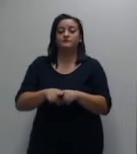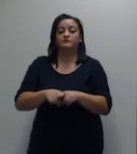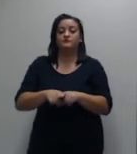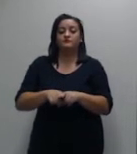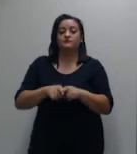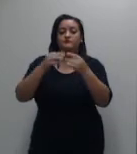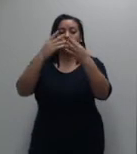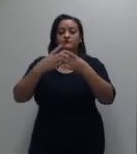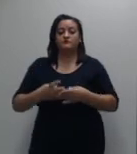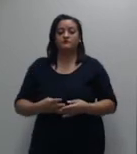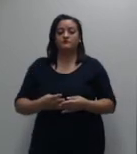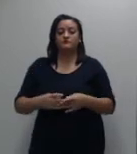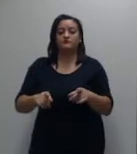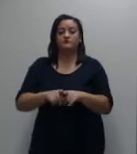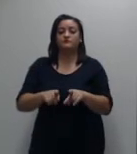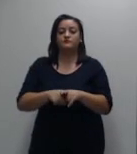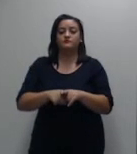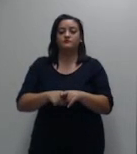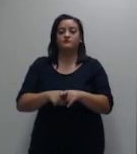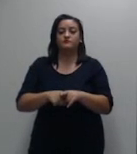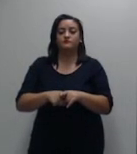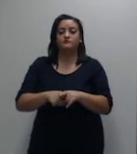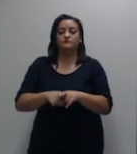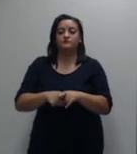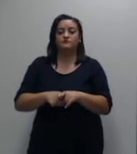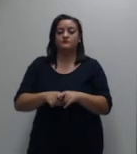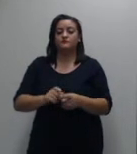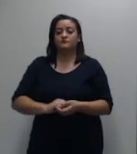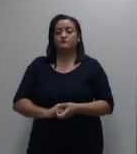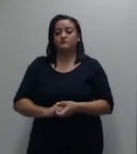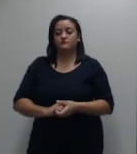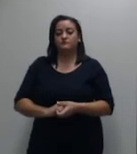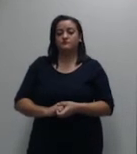manteria contato com uma outra empresa